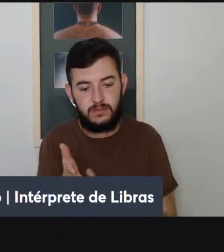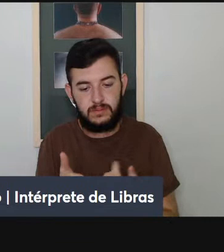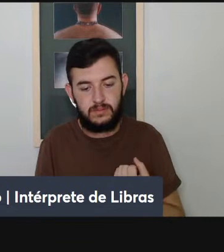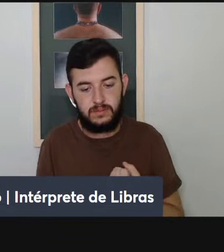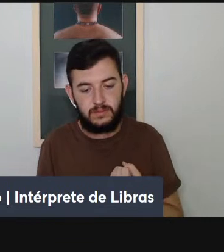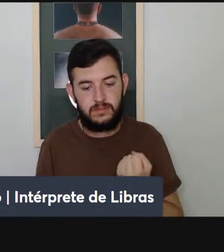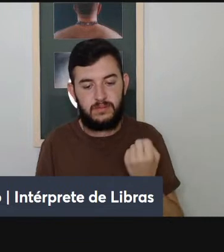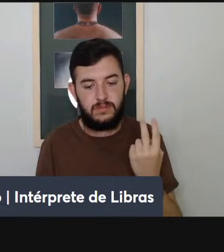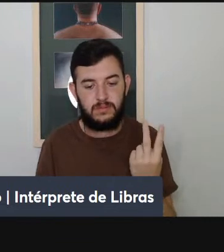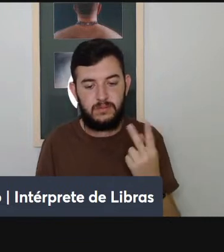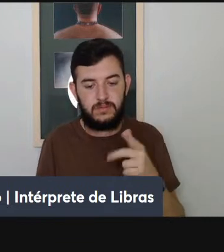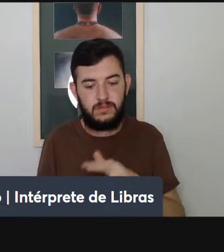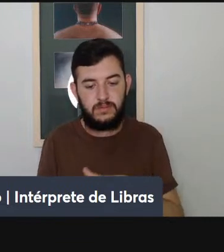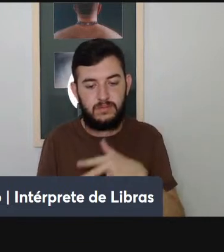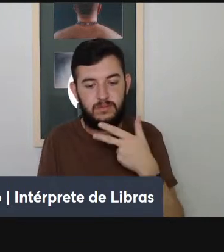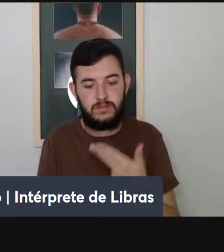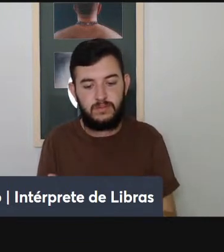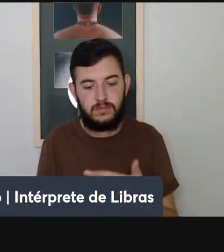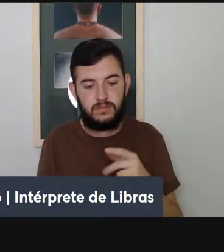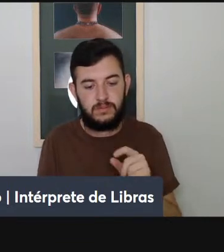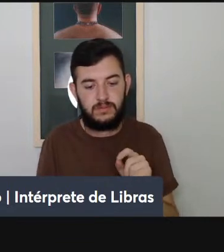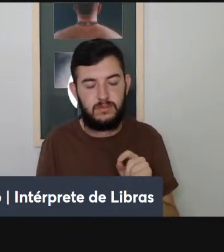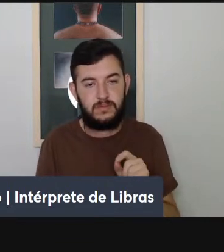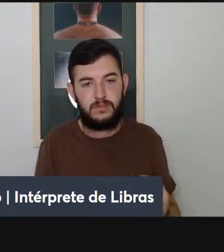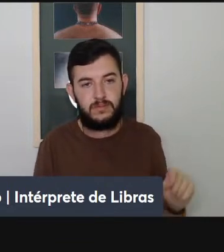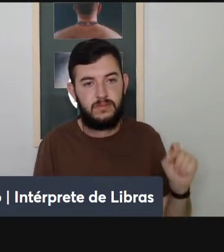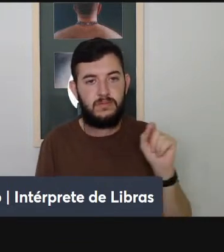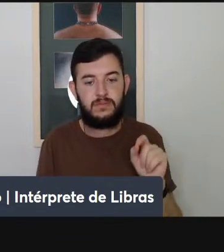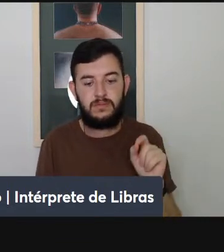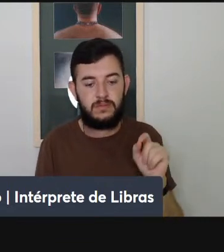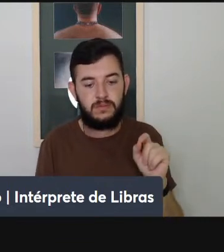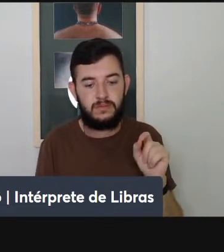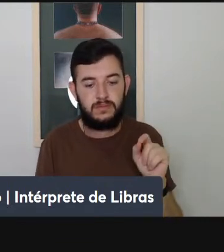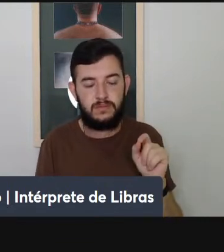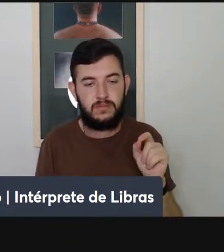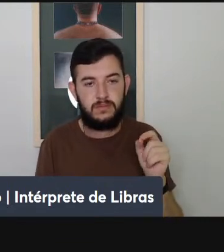e com 7 edições, né? Então, foi amplamente